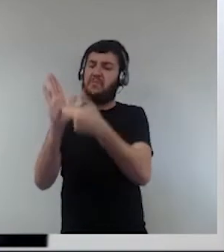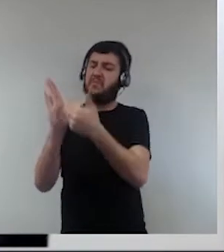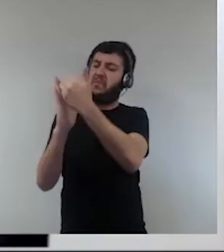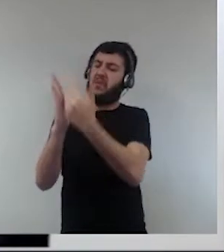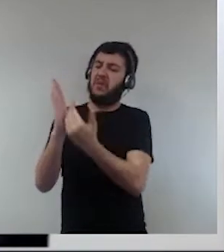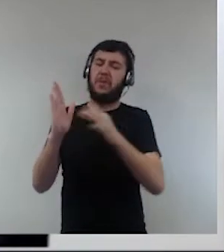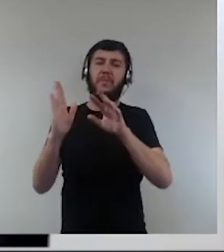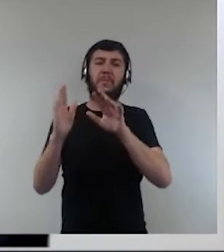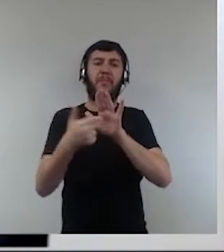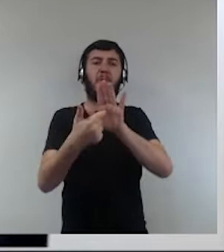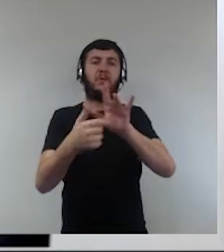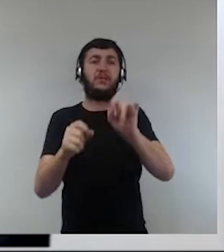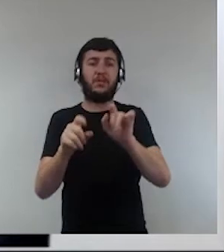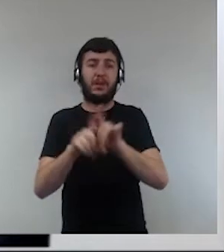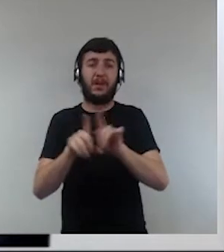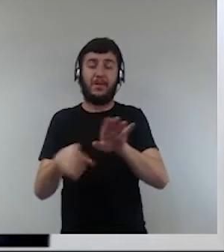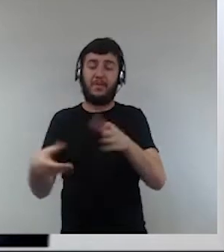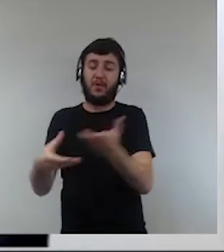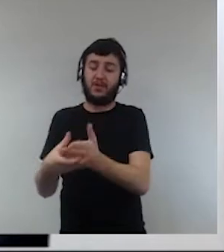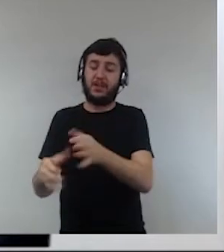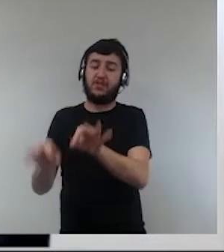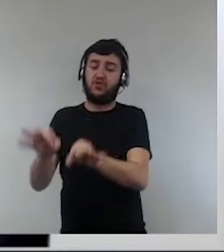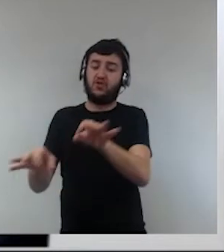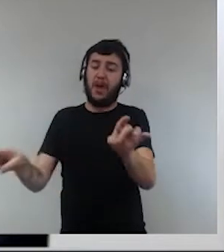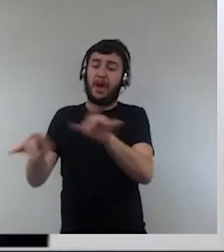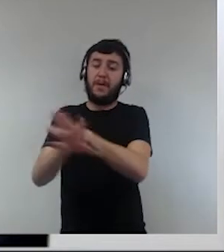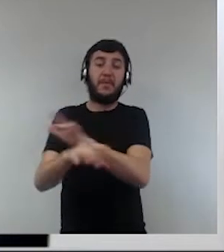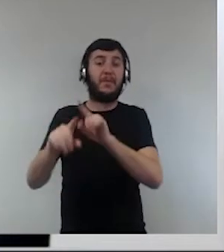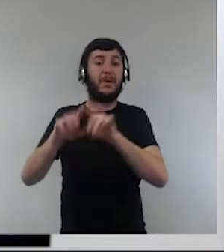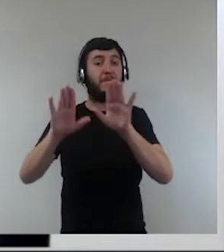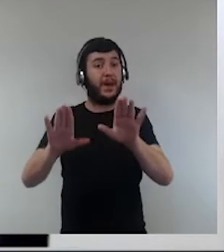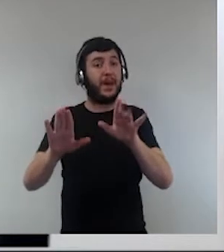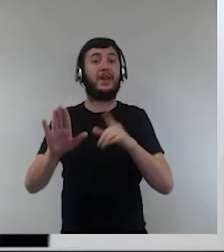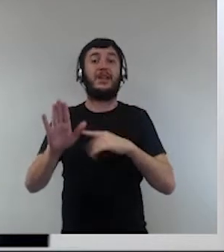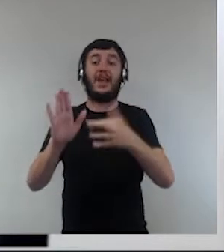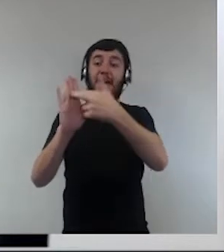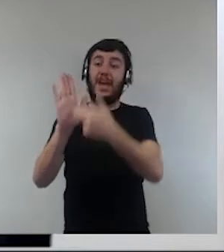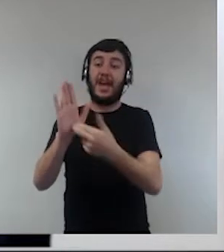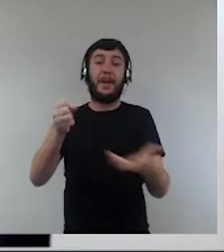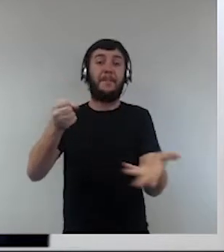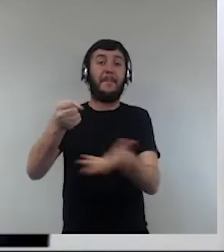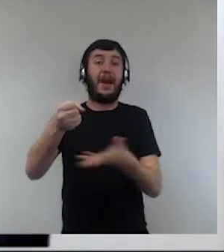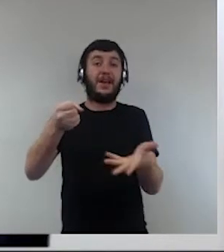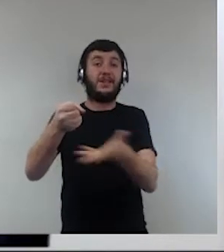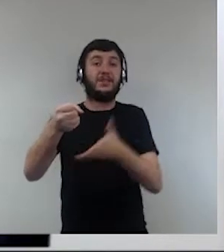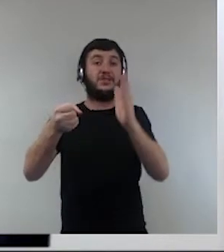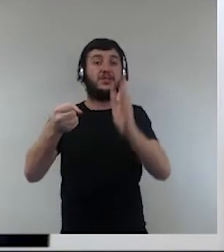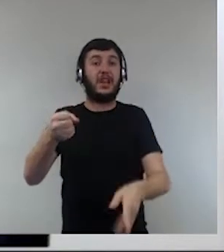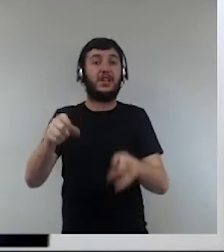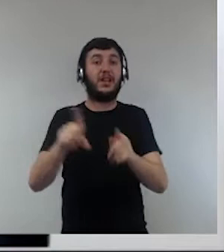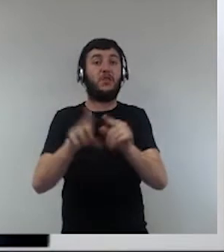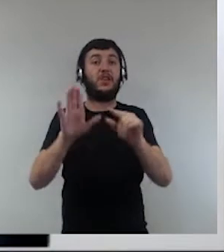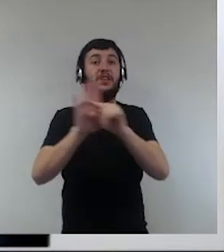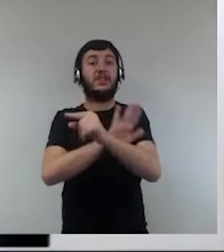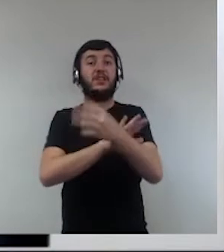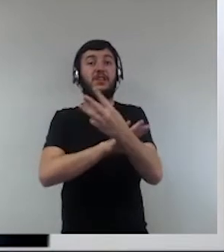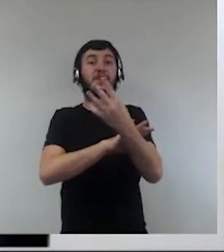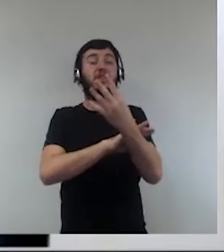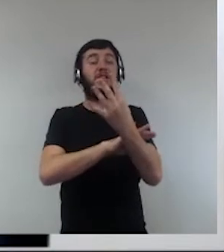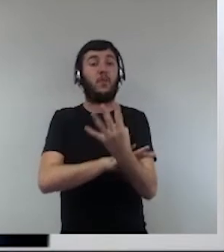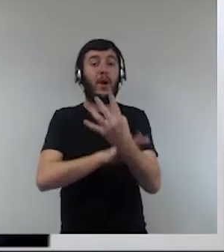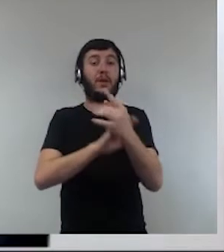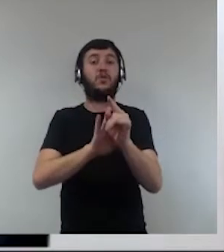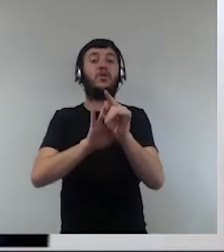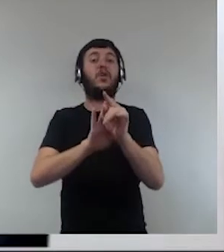em julgado. E lembro também que nós temos a regra básica, eu diria a regra mãe, que está no inciso 34 do artigo 5º